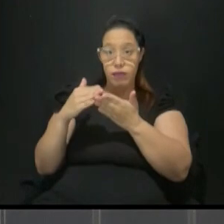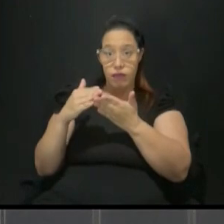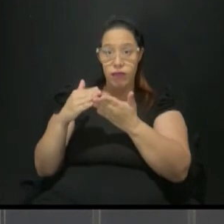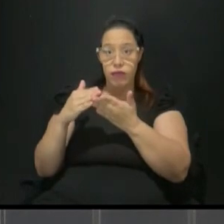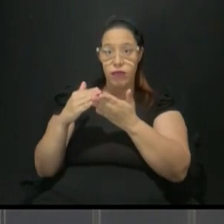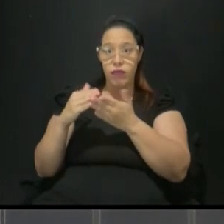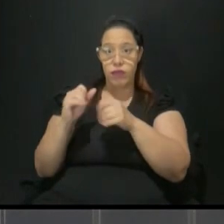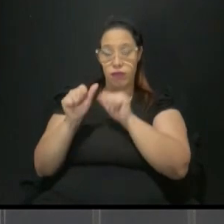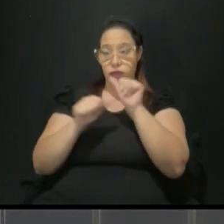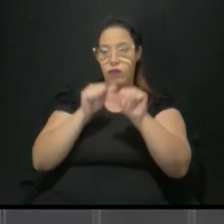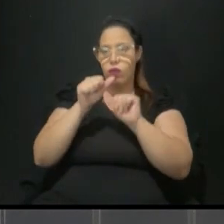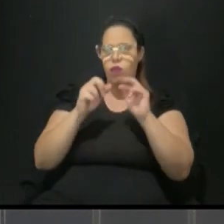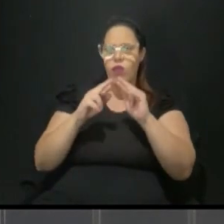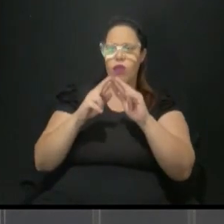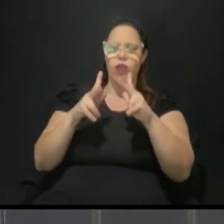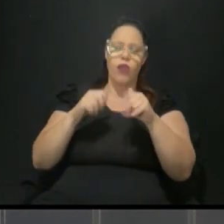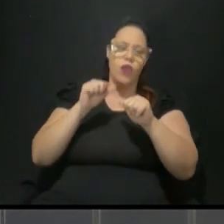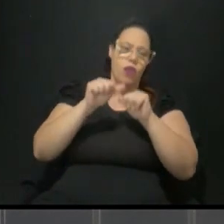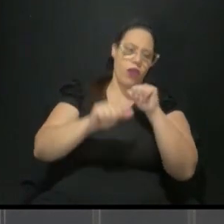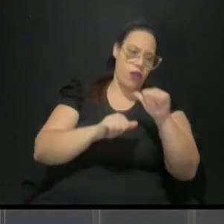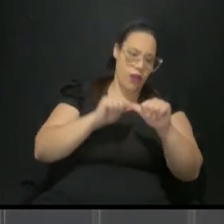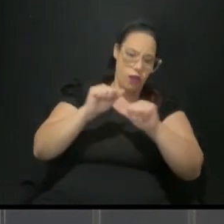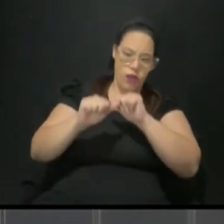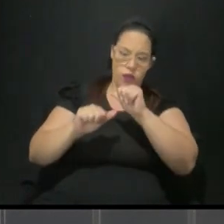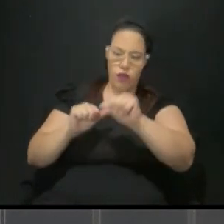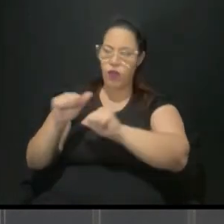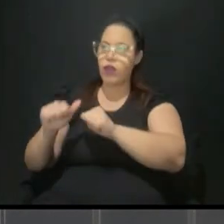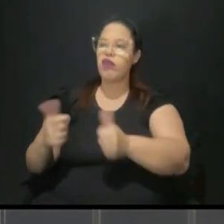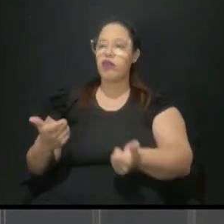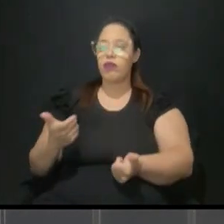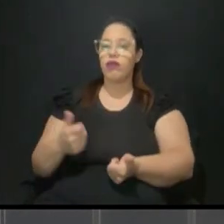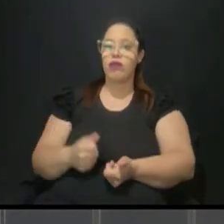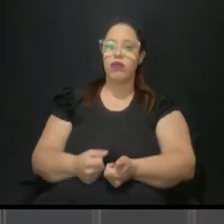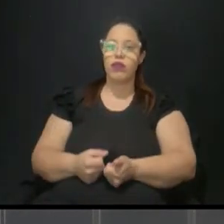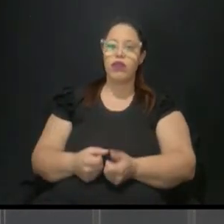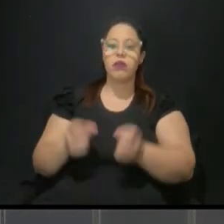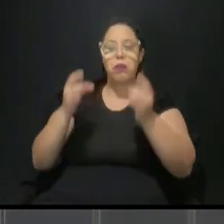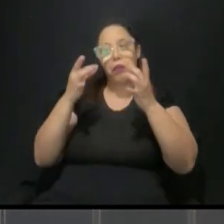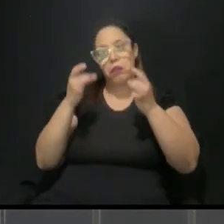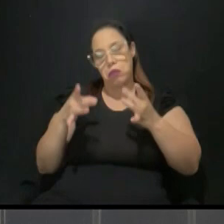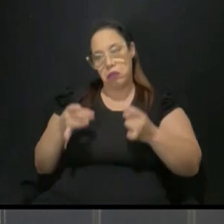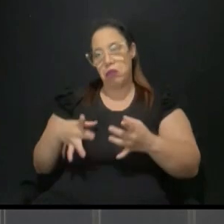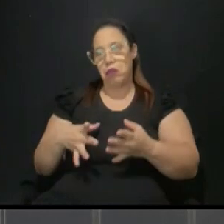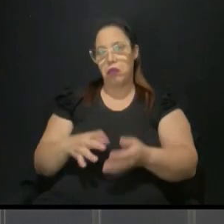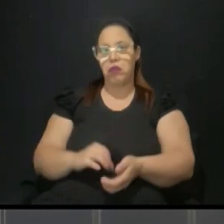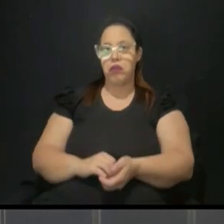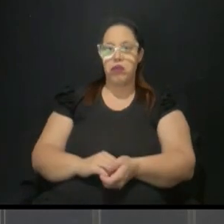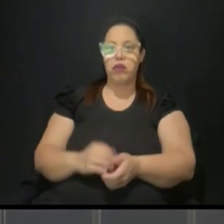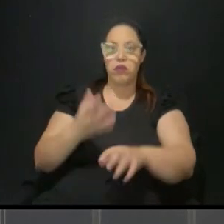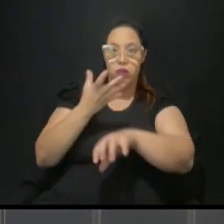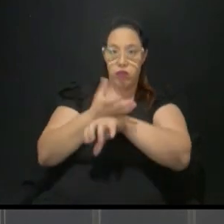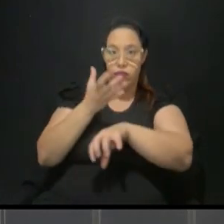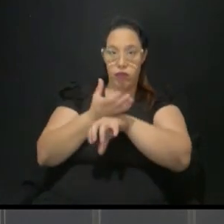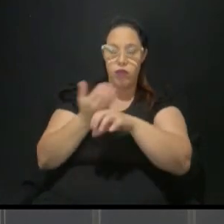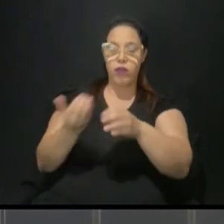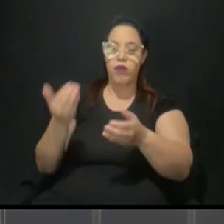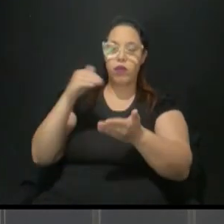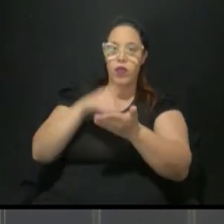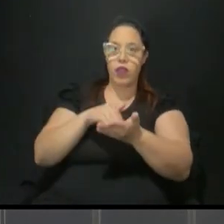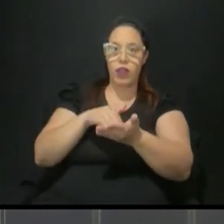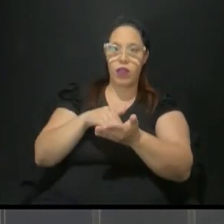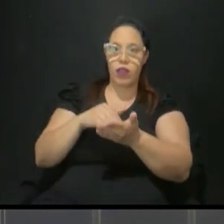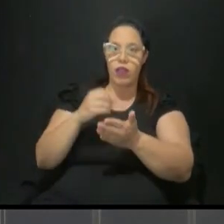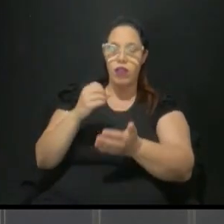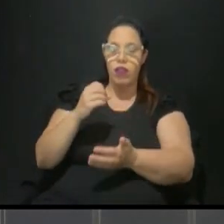várias transformações. E, em especial, né, essa disciplina veio na década de 90,